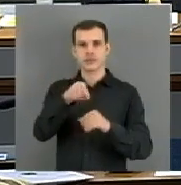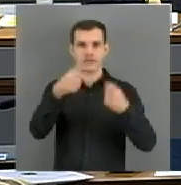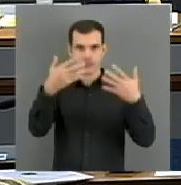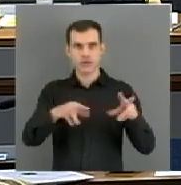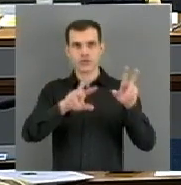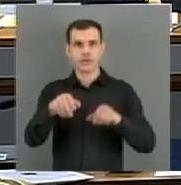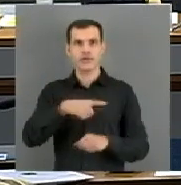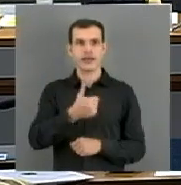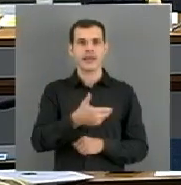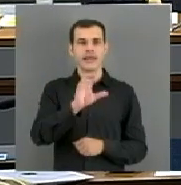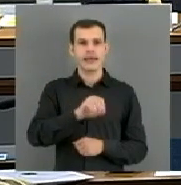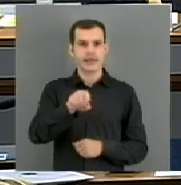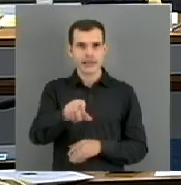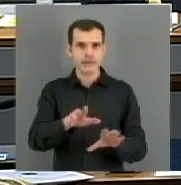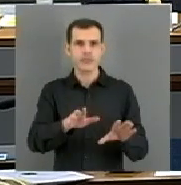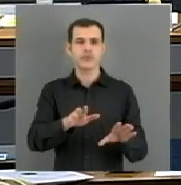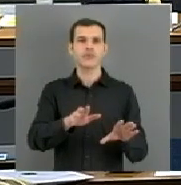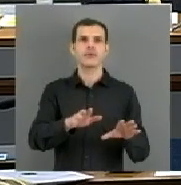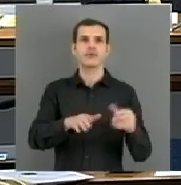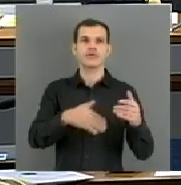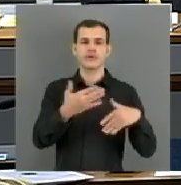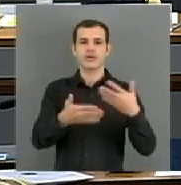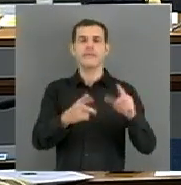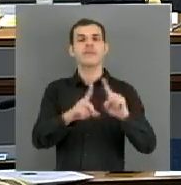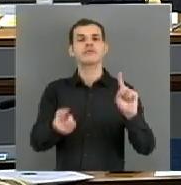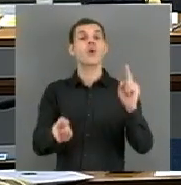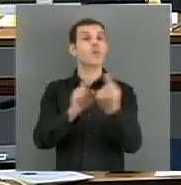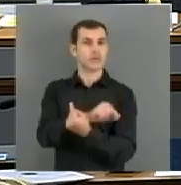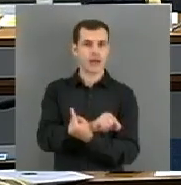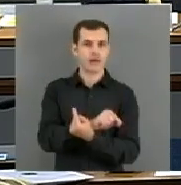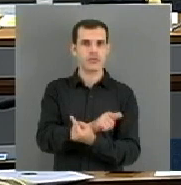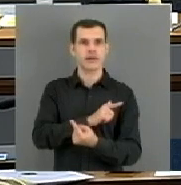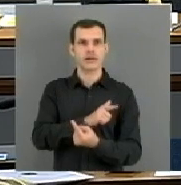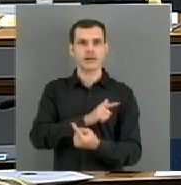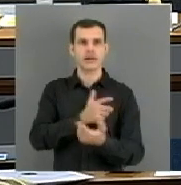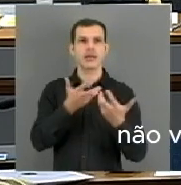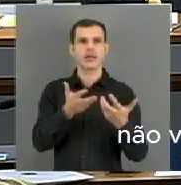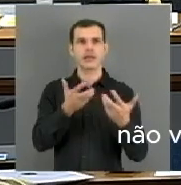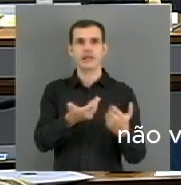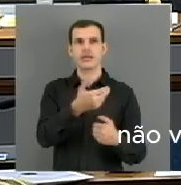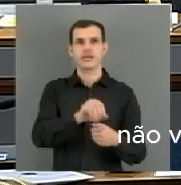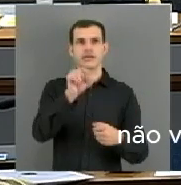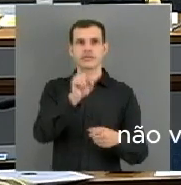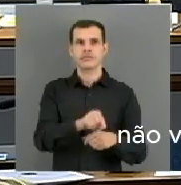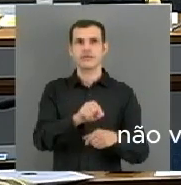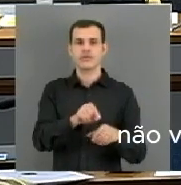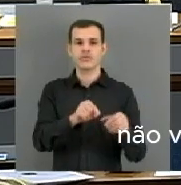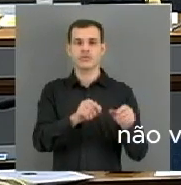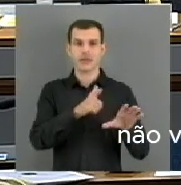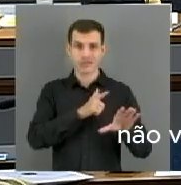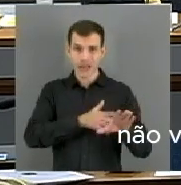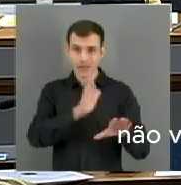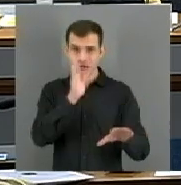contrário. A intenção é fechar as 10 mil para que fiquem só umas poucas que atendam a regulamentação. Não vão ficar as 10 mil que já